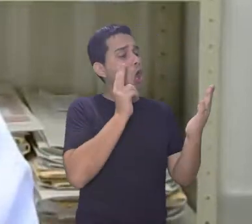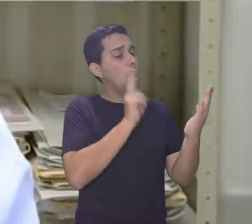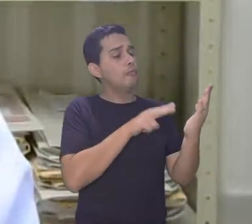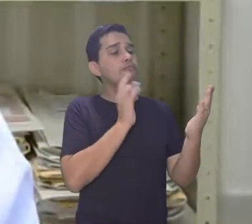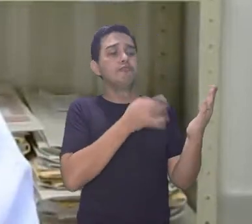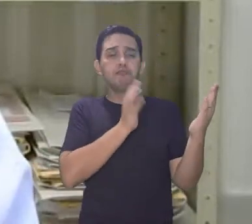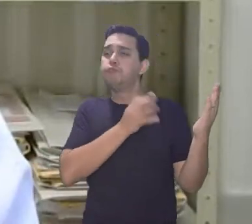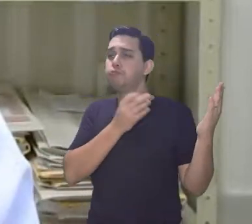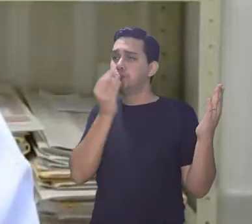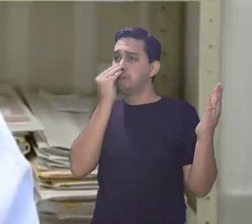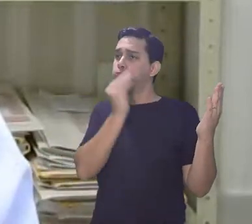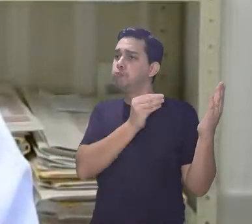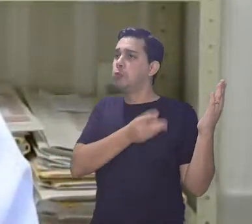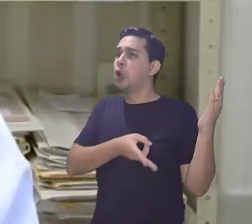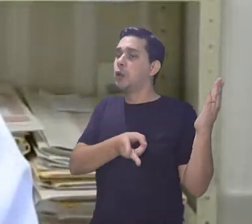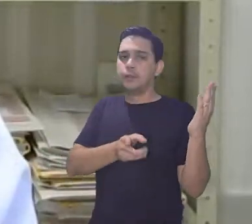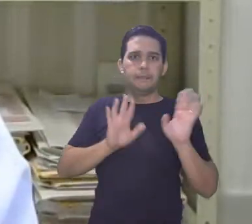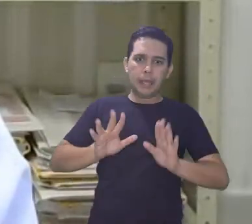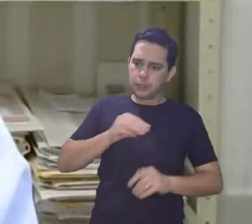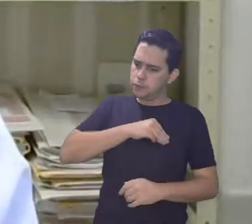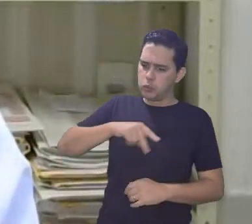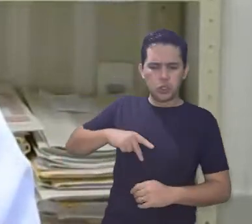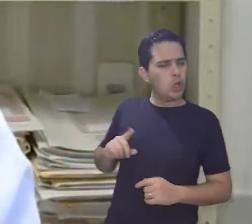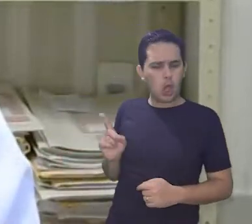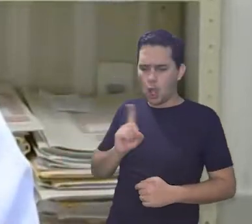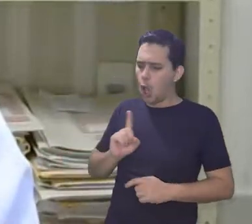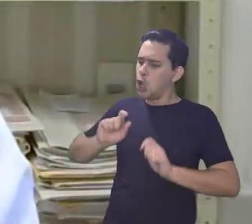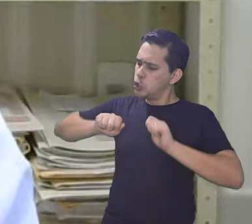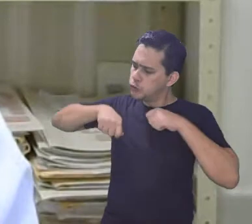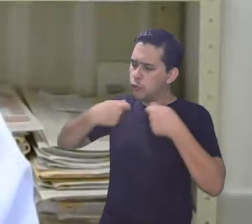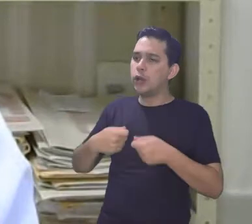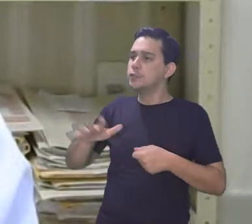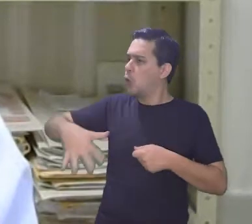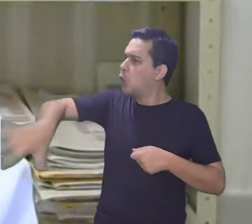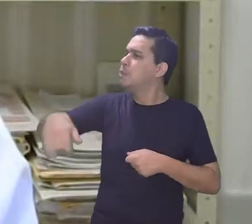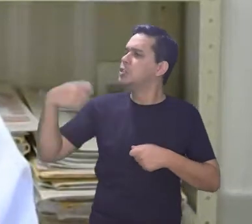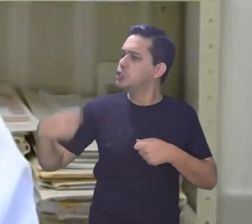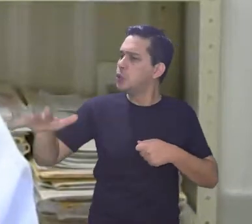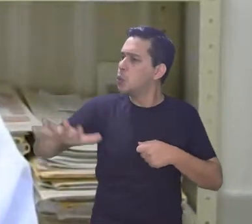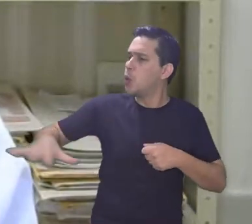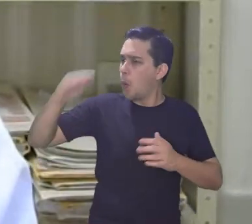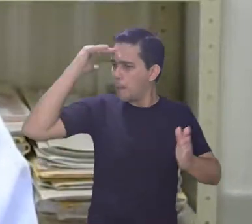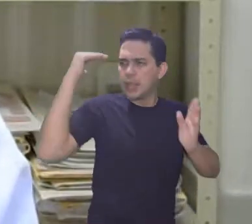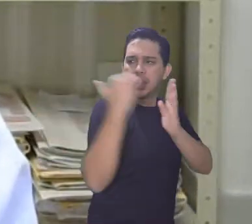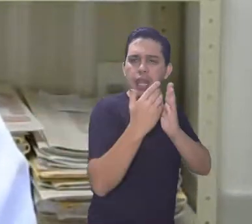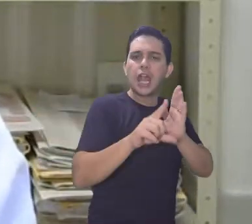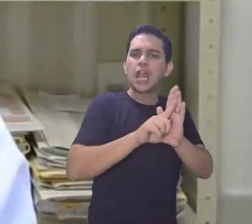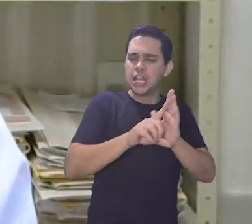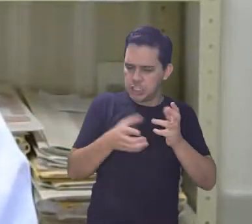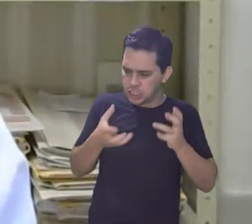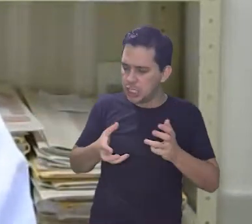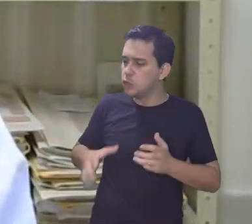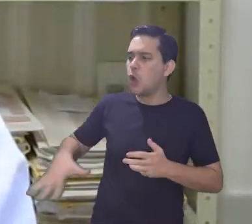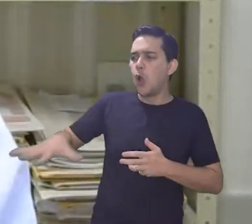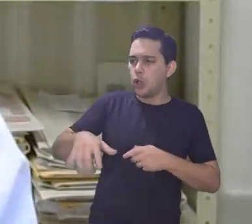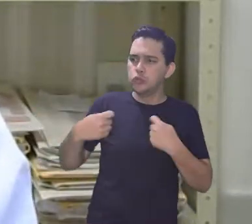luta diuturnamente para reverter essa realidade, no sentido de fazer com que, sobretudo, entes públicos, né,